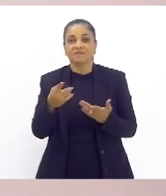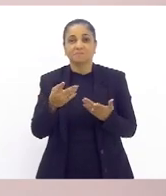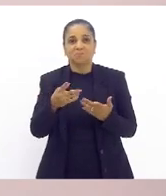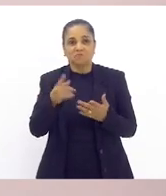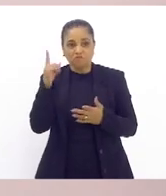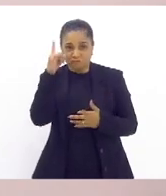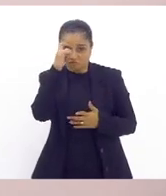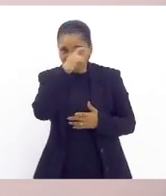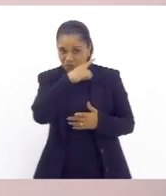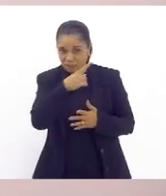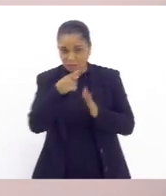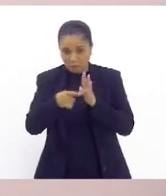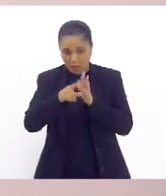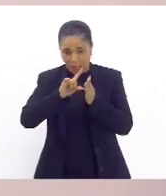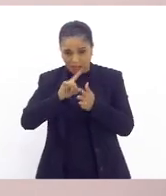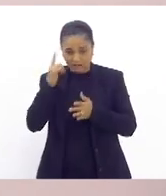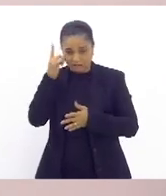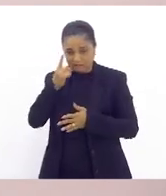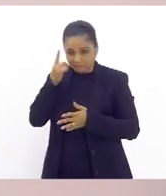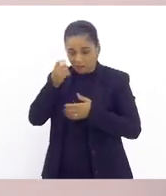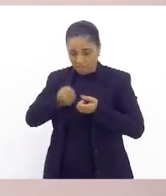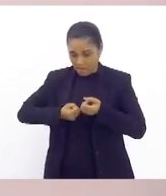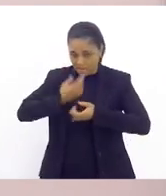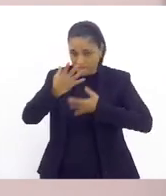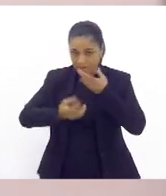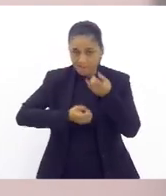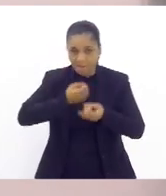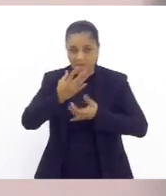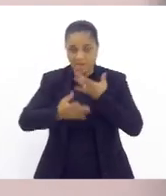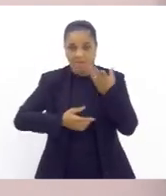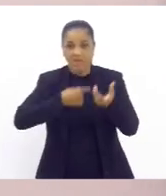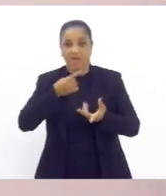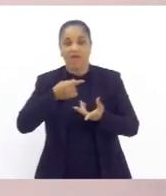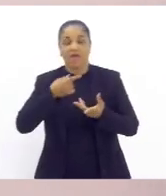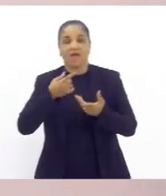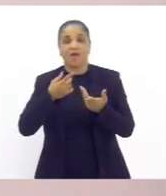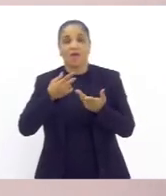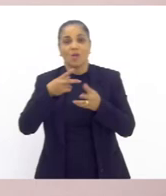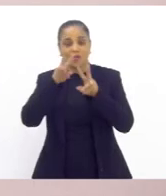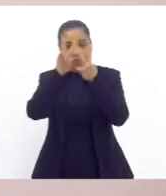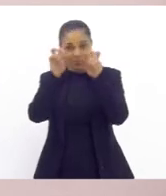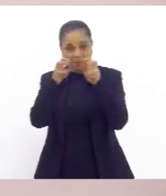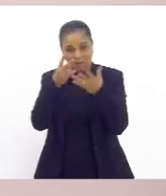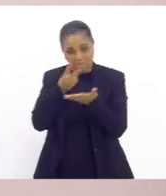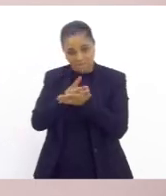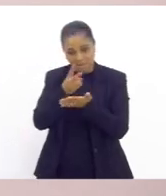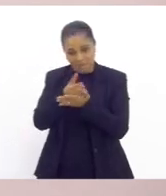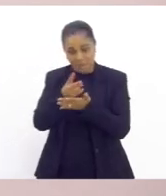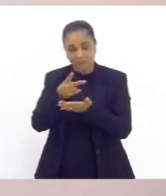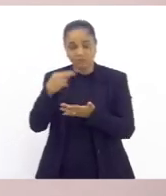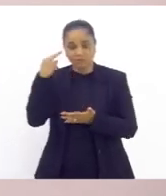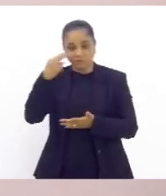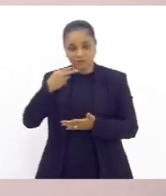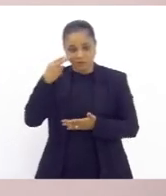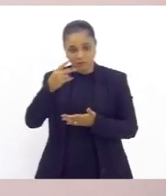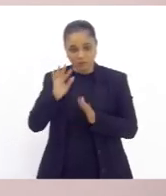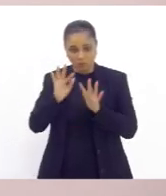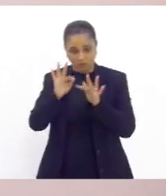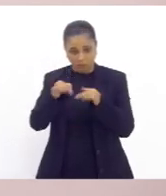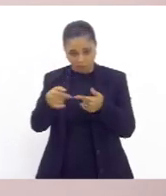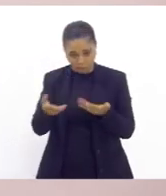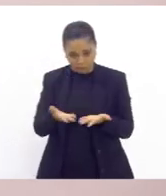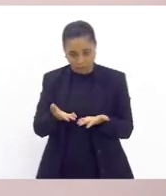fala todo mundo a gente prorrogar o assunto foi com o amigo falou que agora o último vereador é